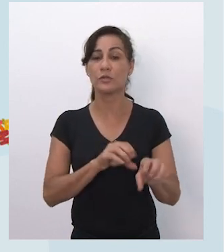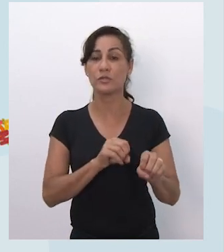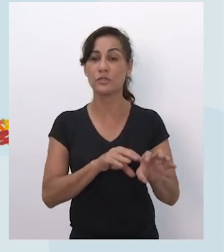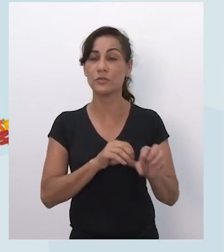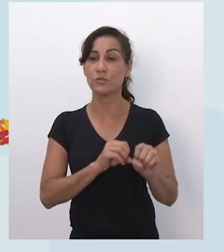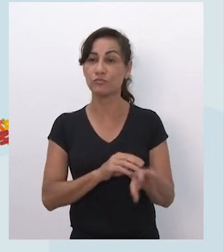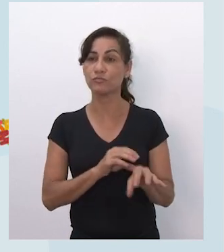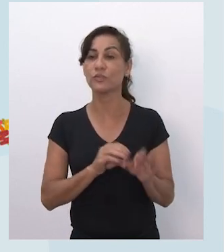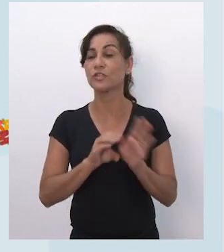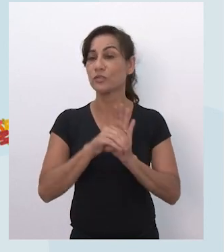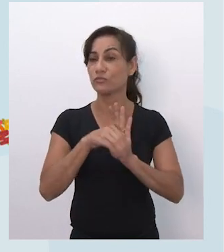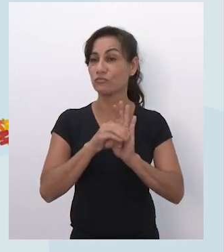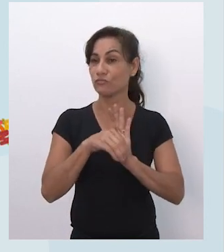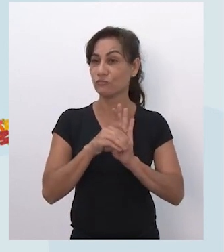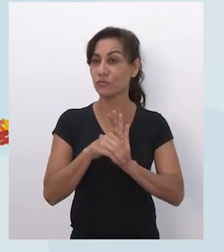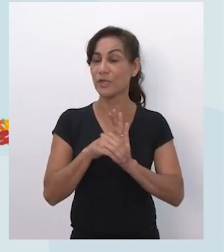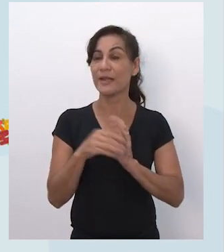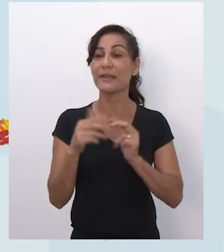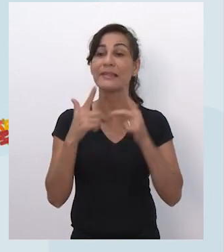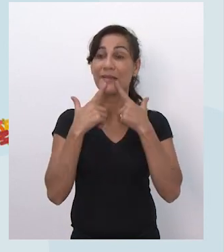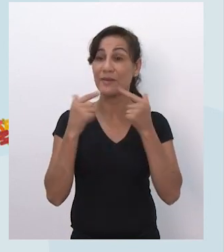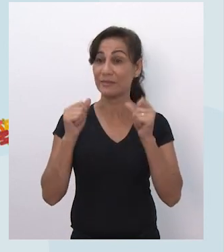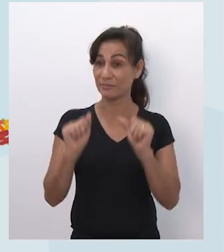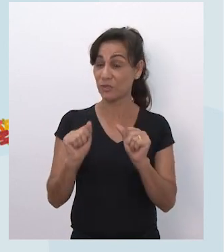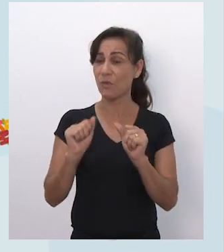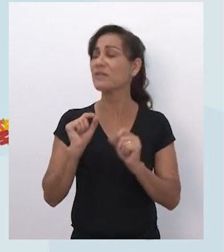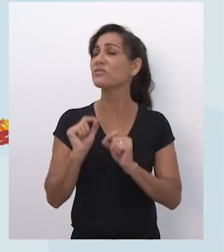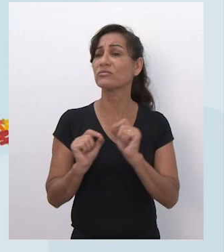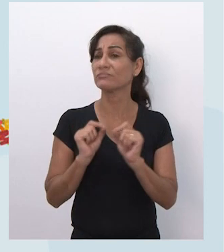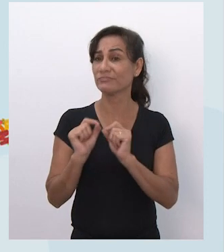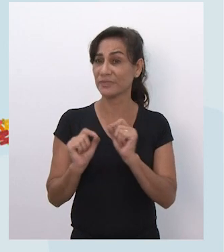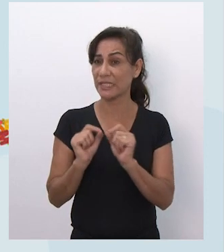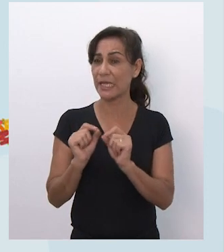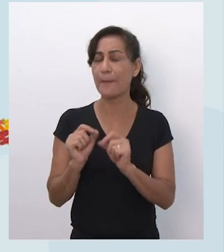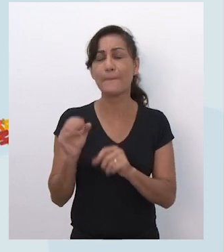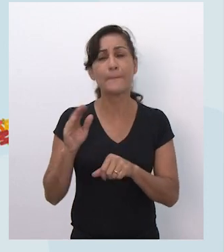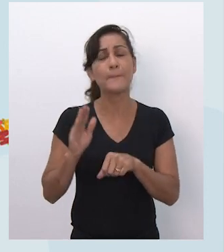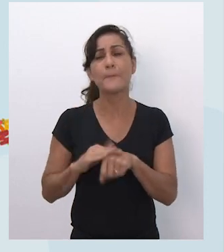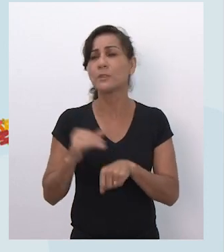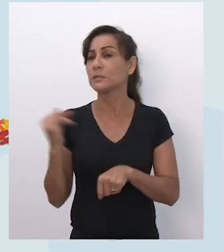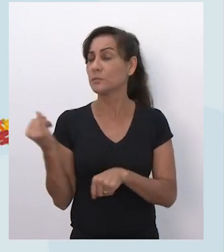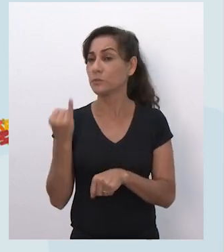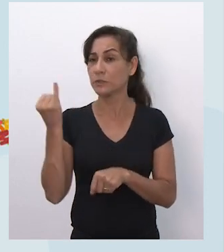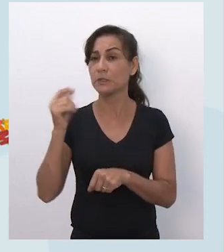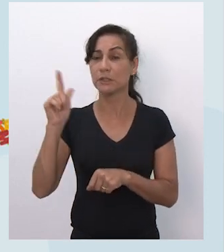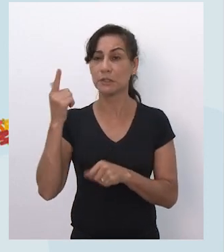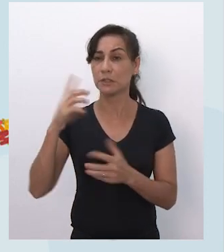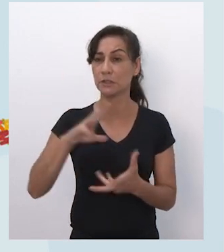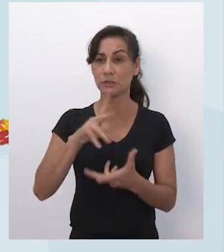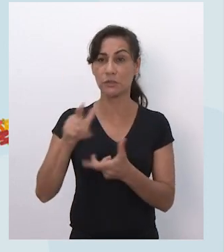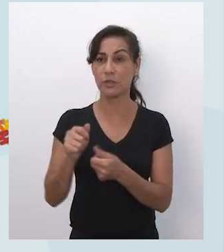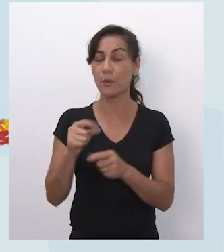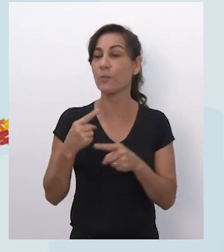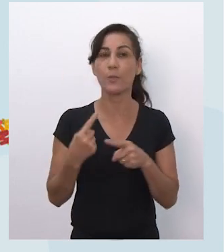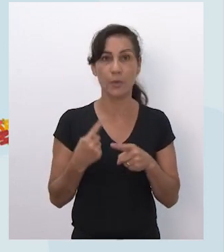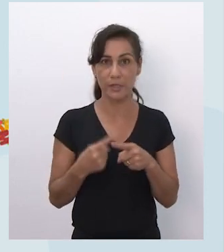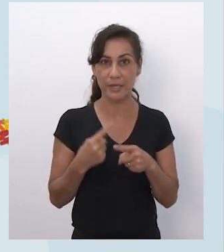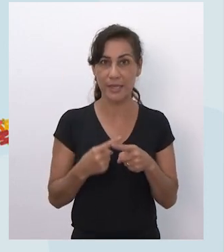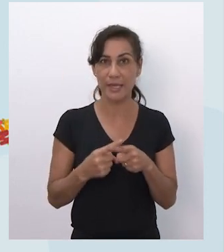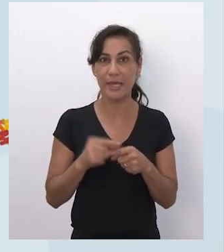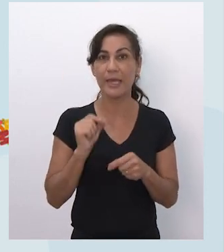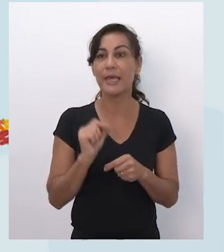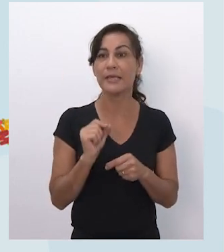cartográfica. A linguagem cartográfica, ela é muito importante na geografia, porque ela articula